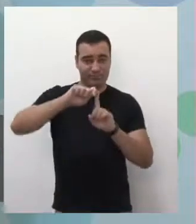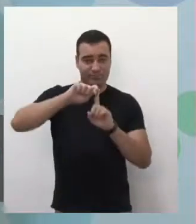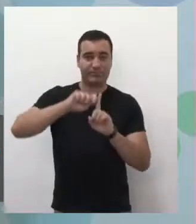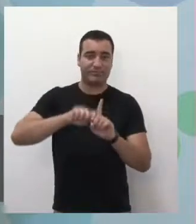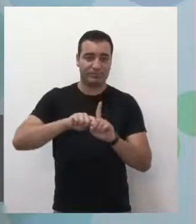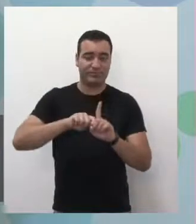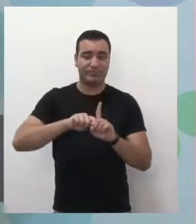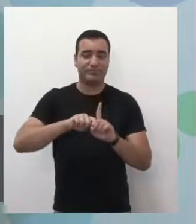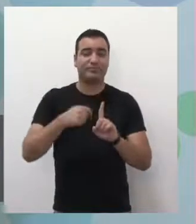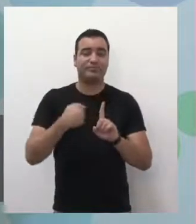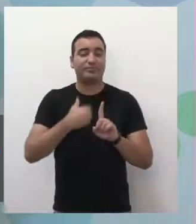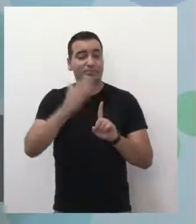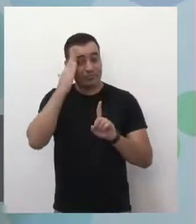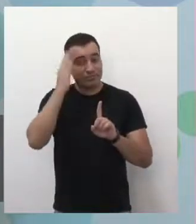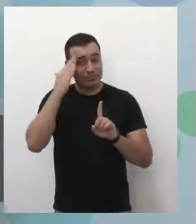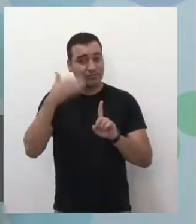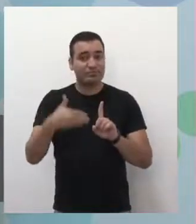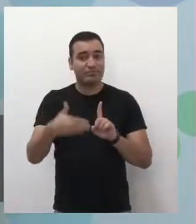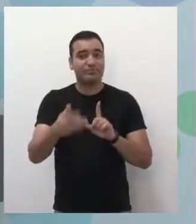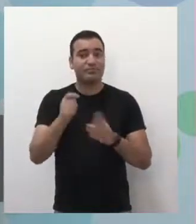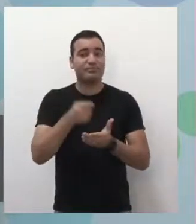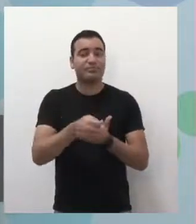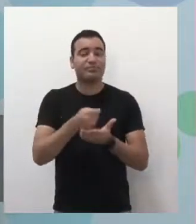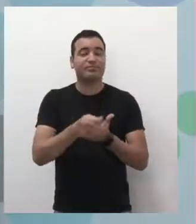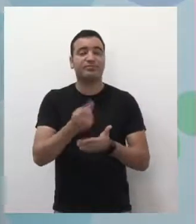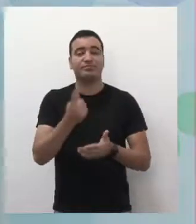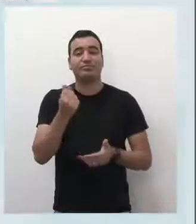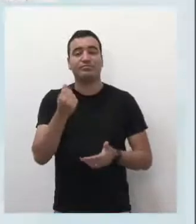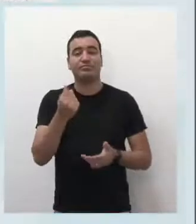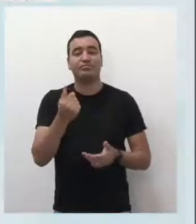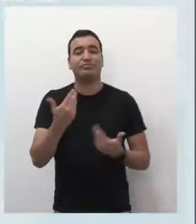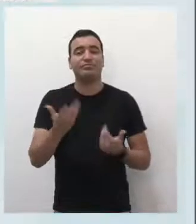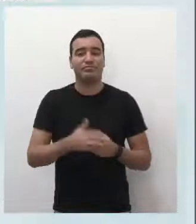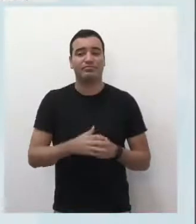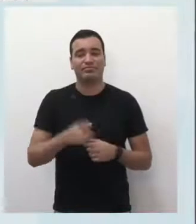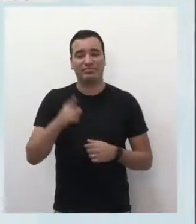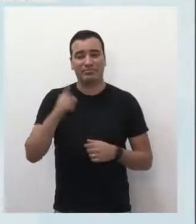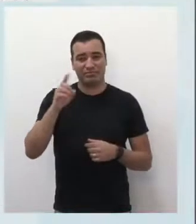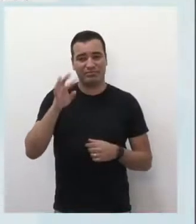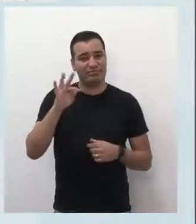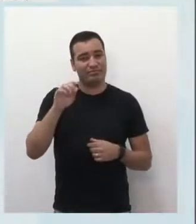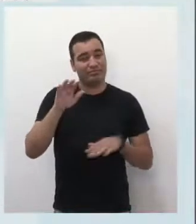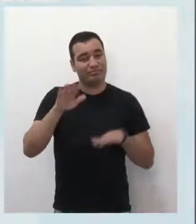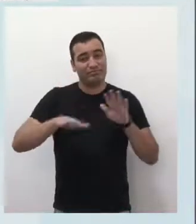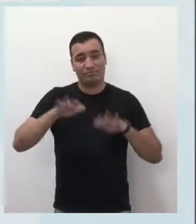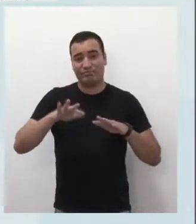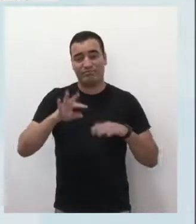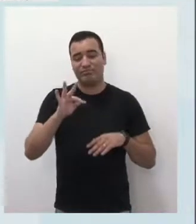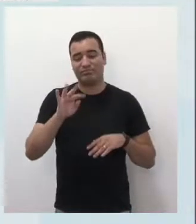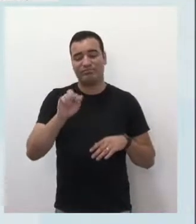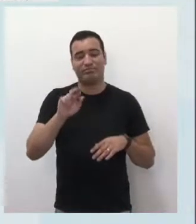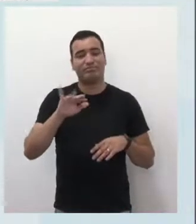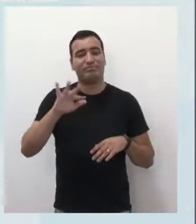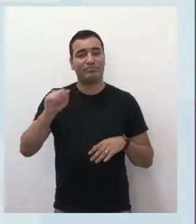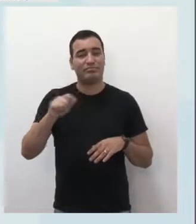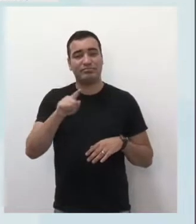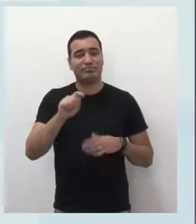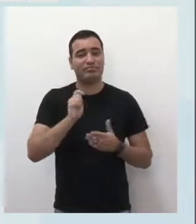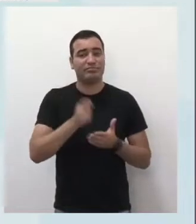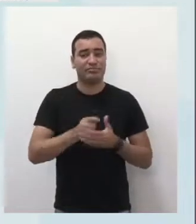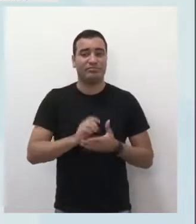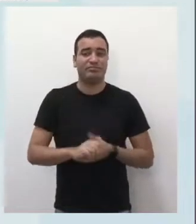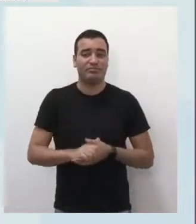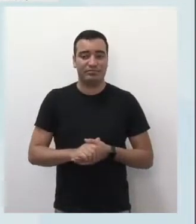mês. Eu quero saber quanto que eu vou pagar de conta. Essas tarifas aqui, ó, é que determinam quanto é que você vai pagar de grana, que é assim,